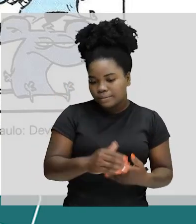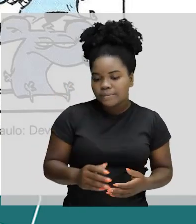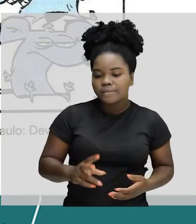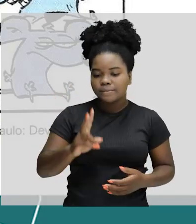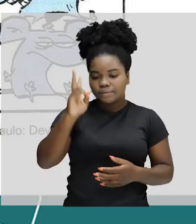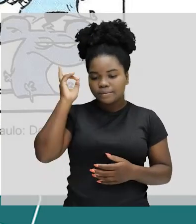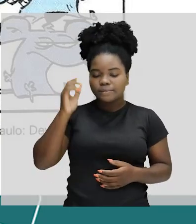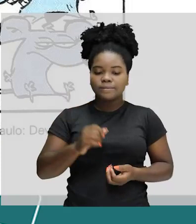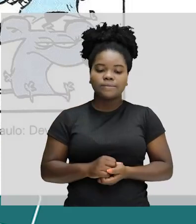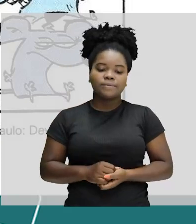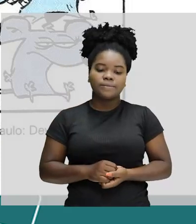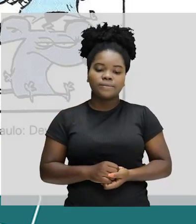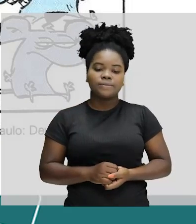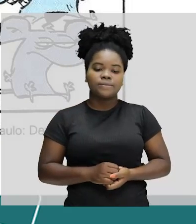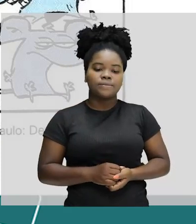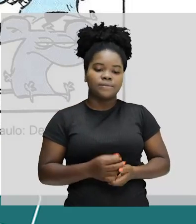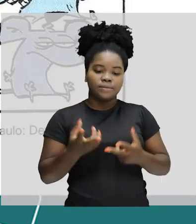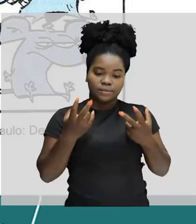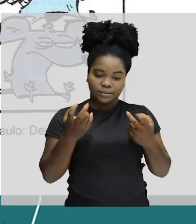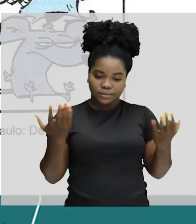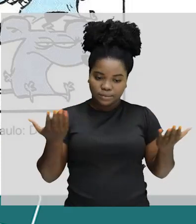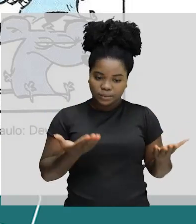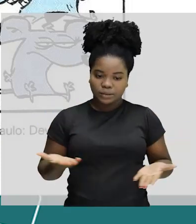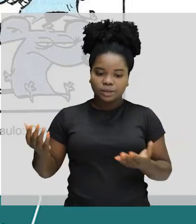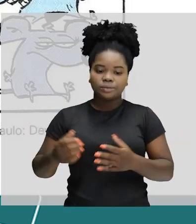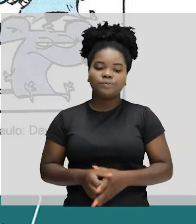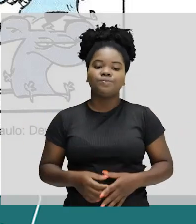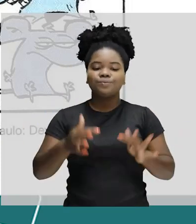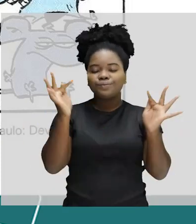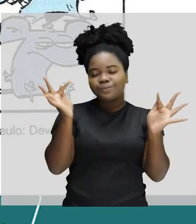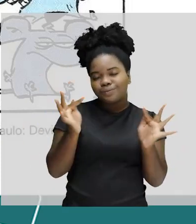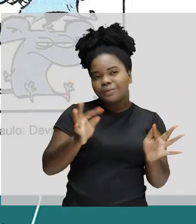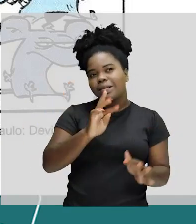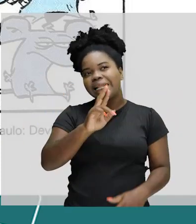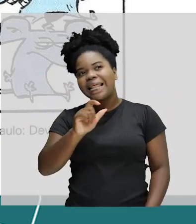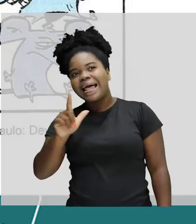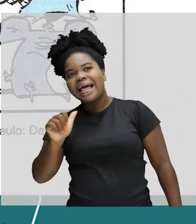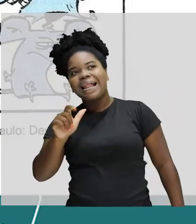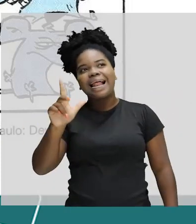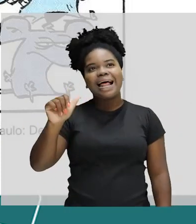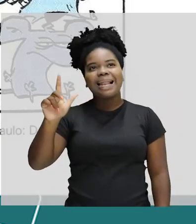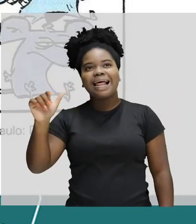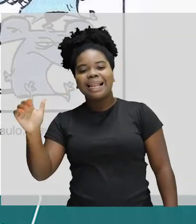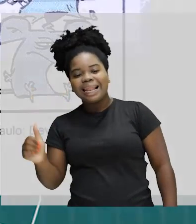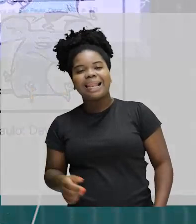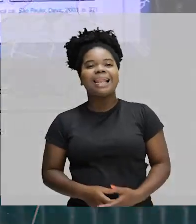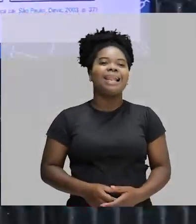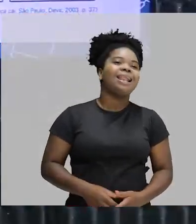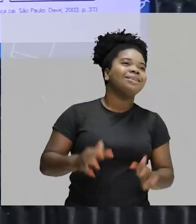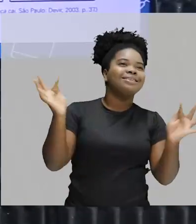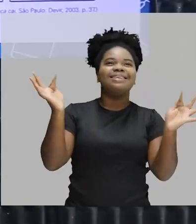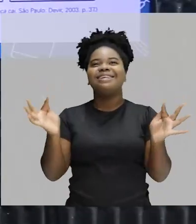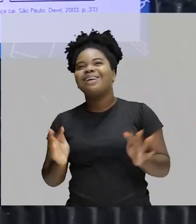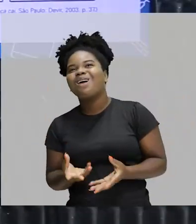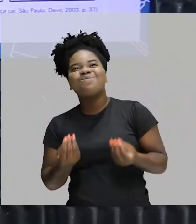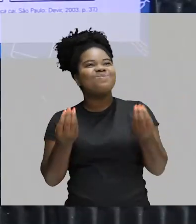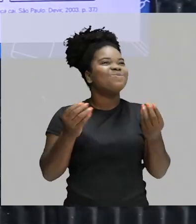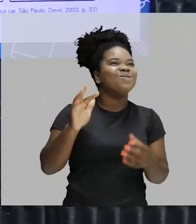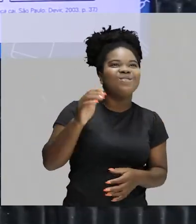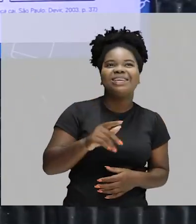vestibular. Então, vamos ver aqui essa tirinha. Estou feliz, tralalalá, muito feliz,